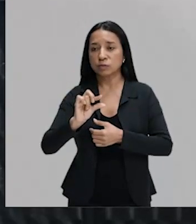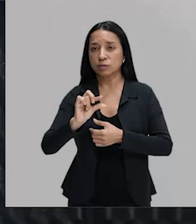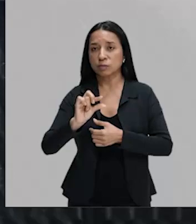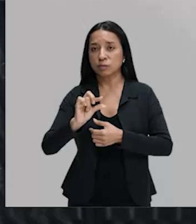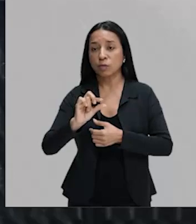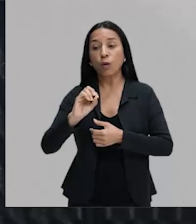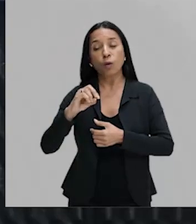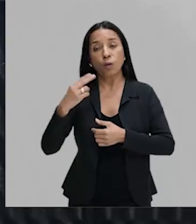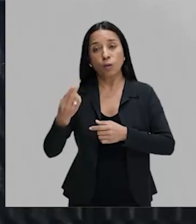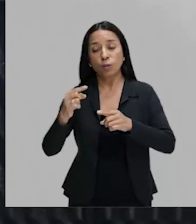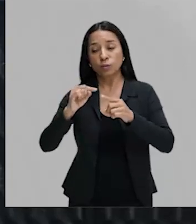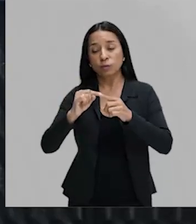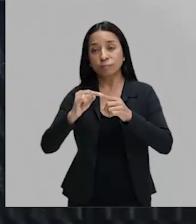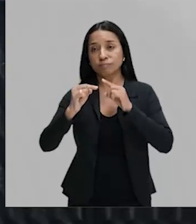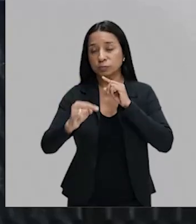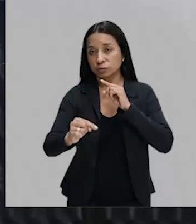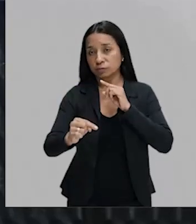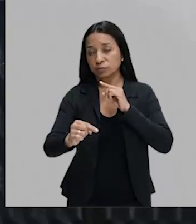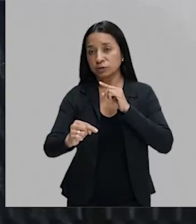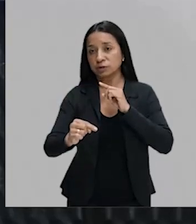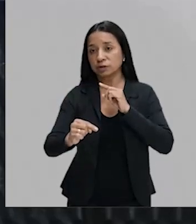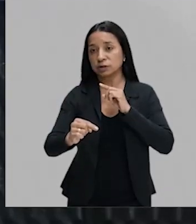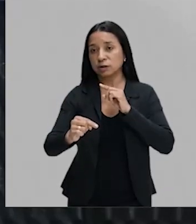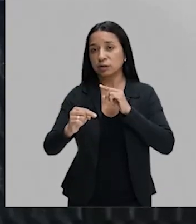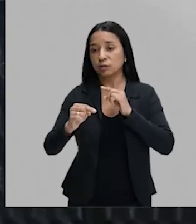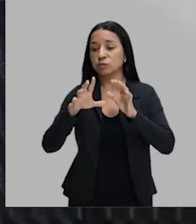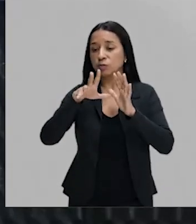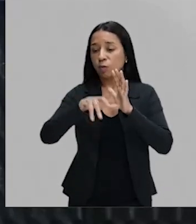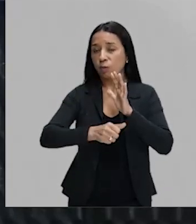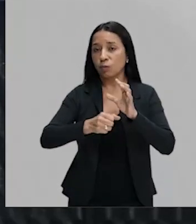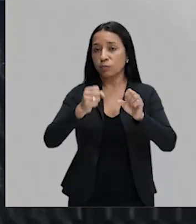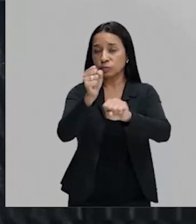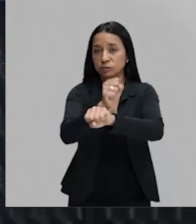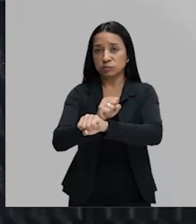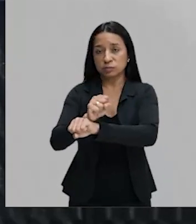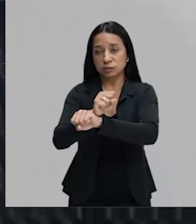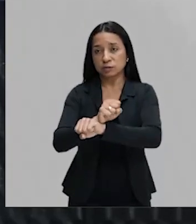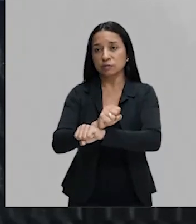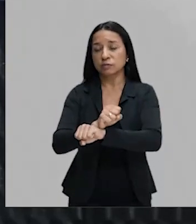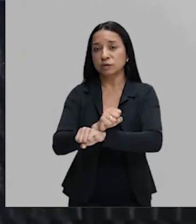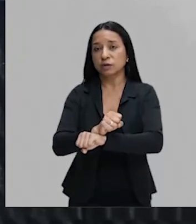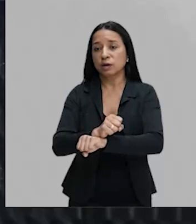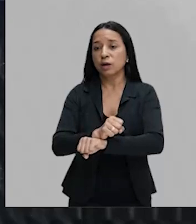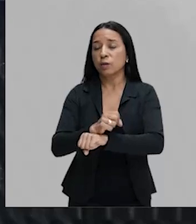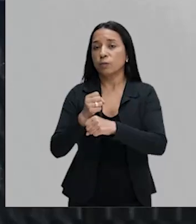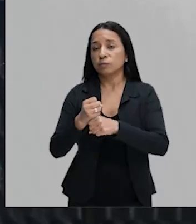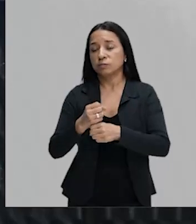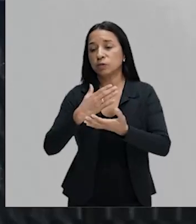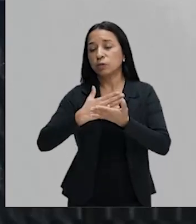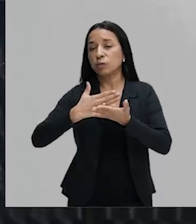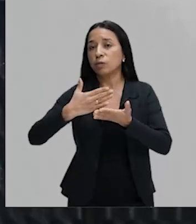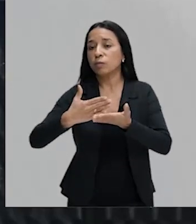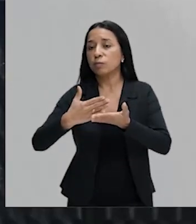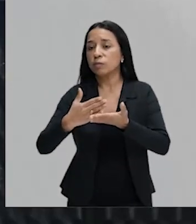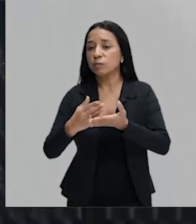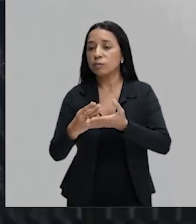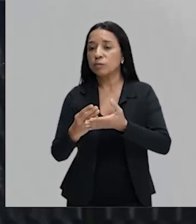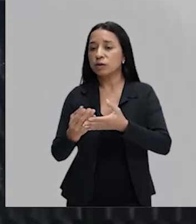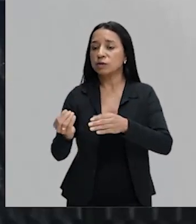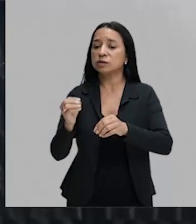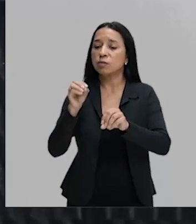da proibição do tráfico internacional de escravos, eles começam a investir no chamado